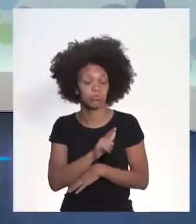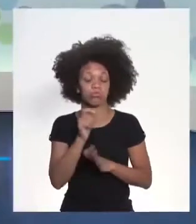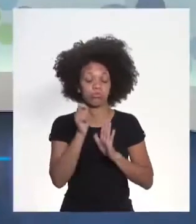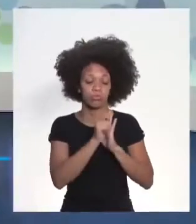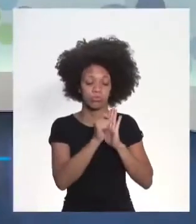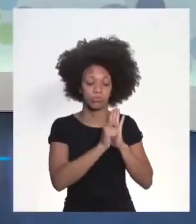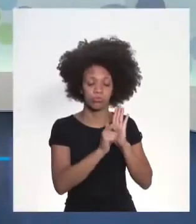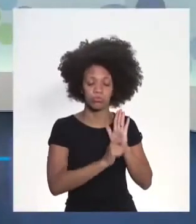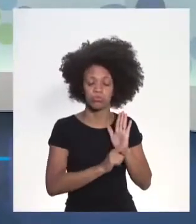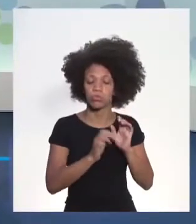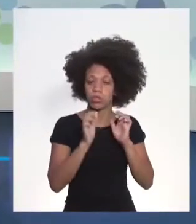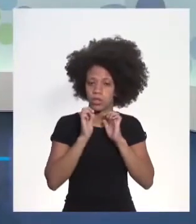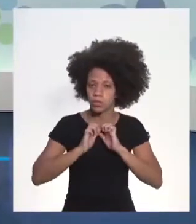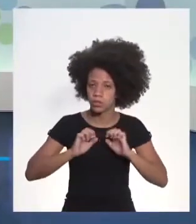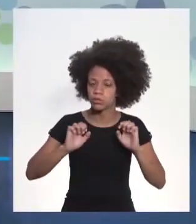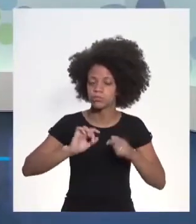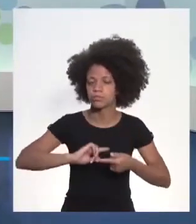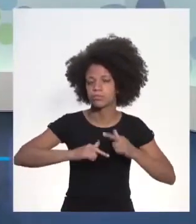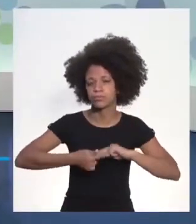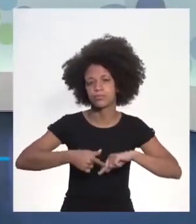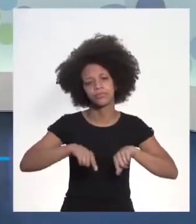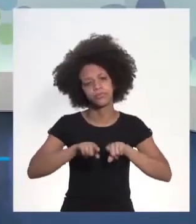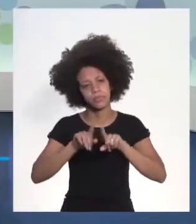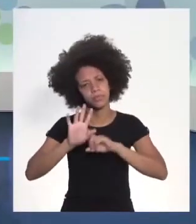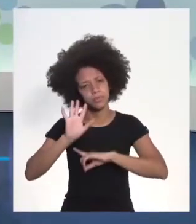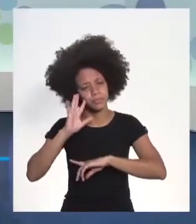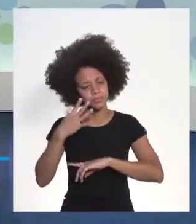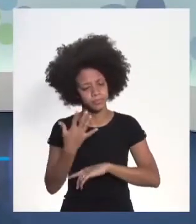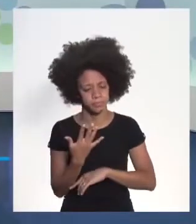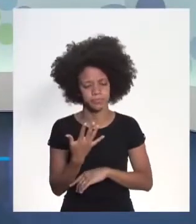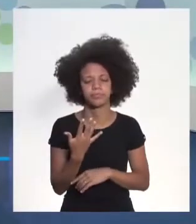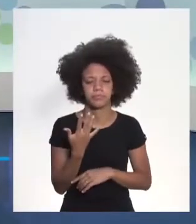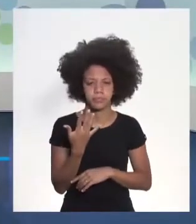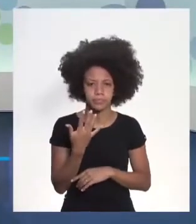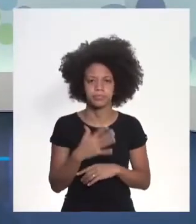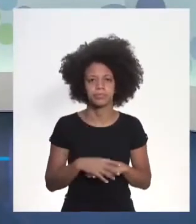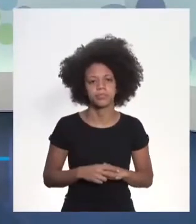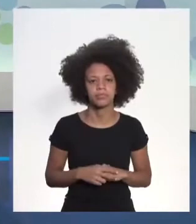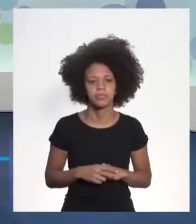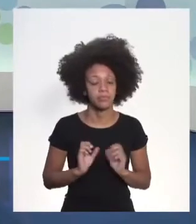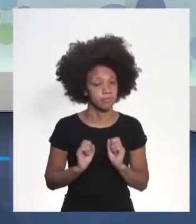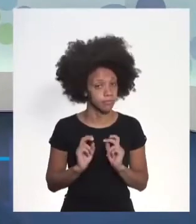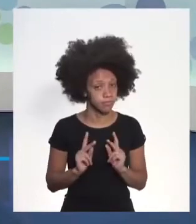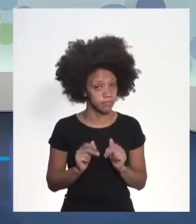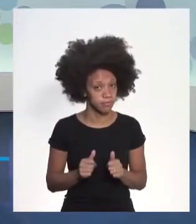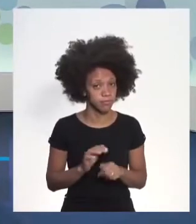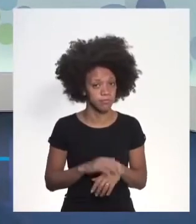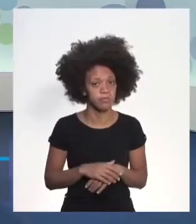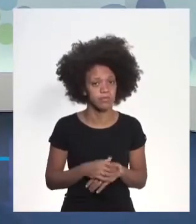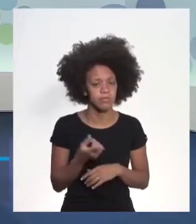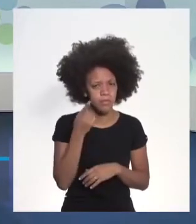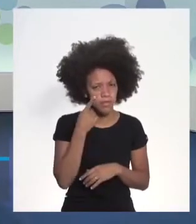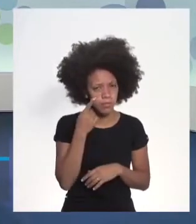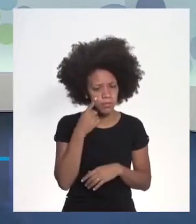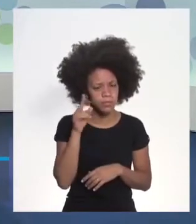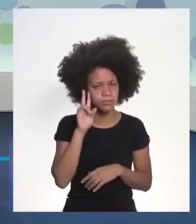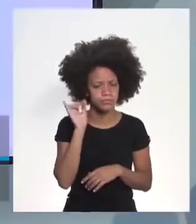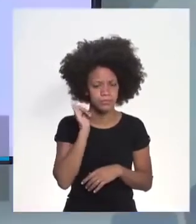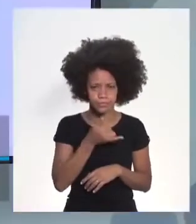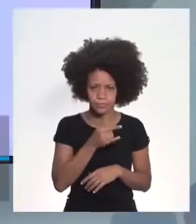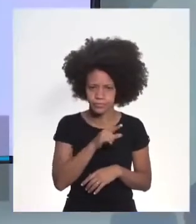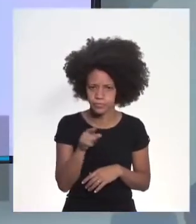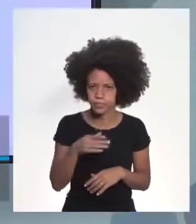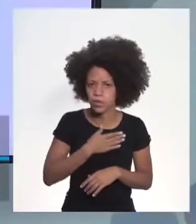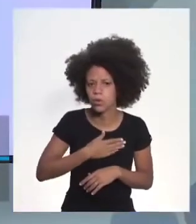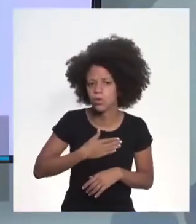de escrever a expressão algébrica a gente também vai conseguir resolver essa expressão algébrica certo e eu vou mostrar uma historinha para